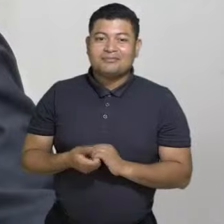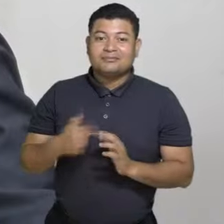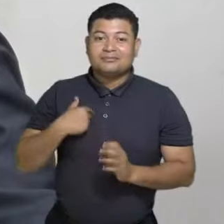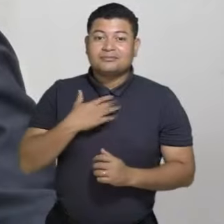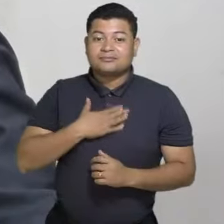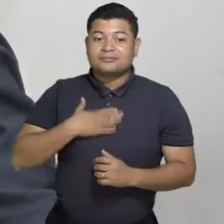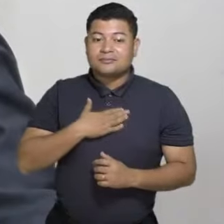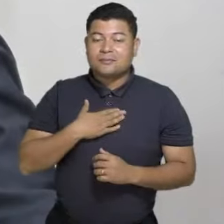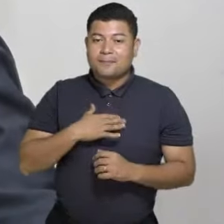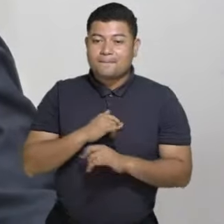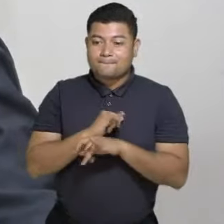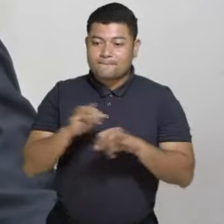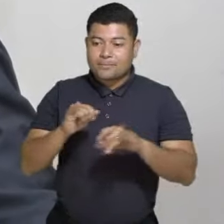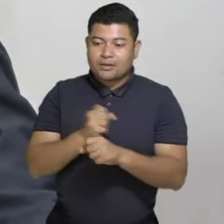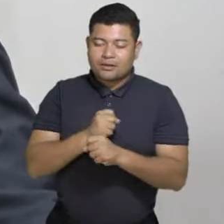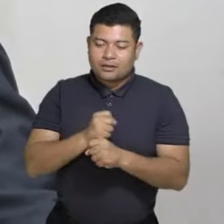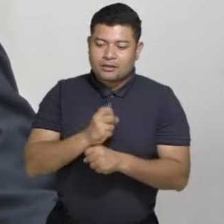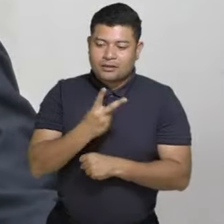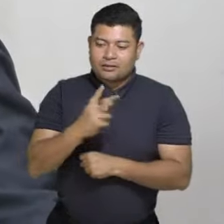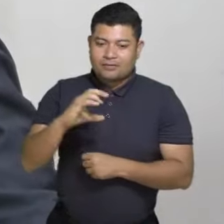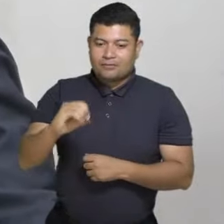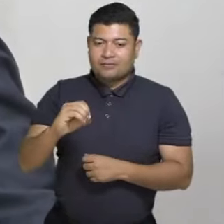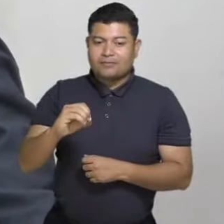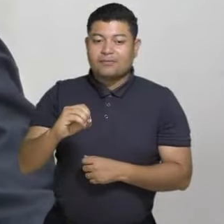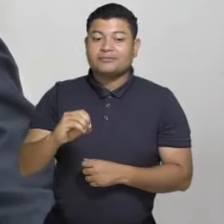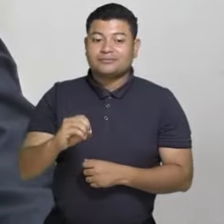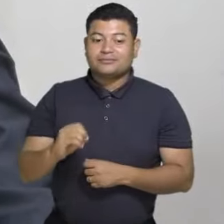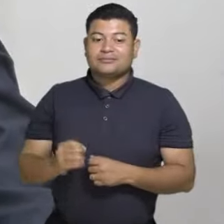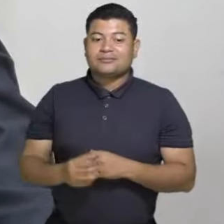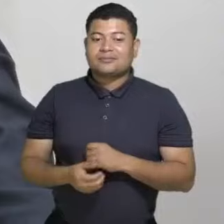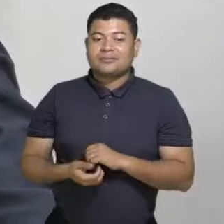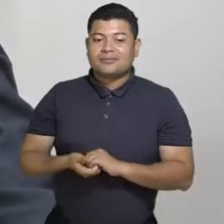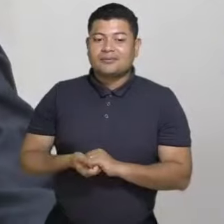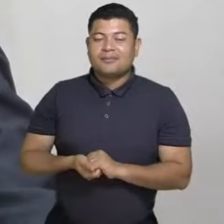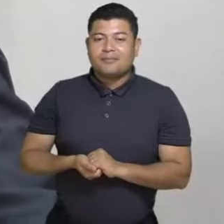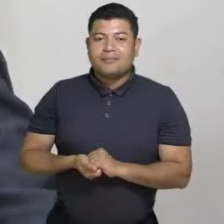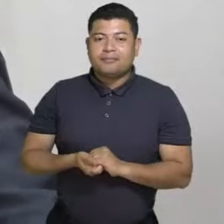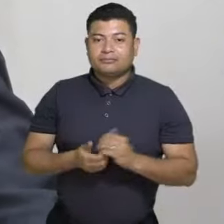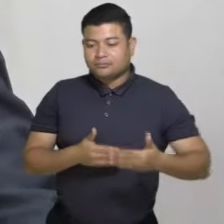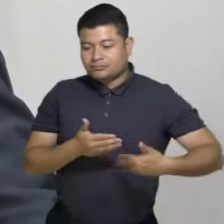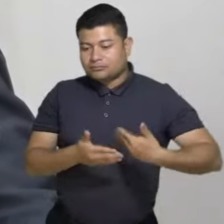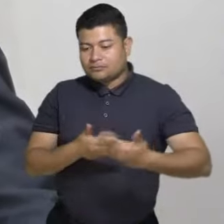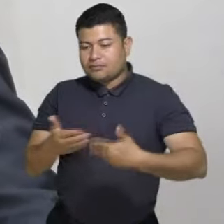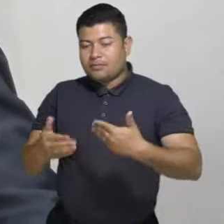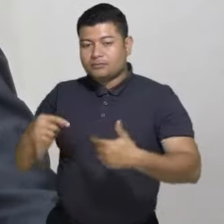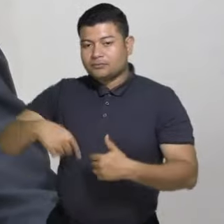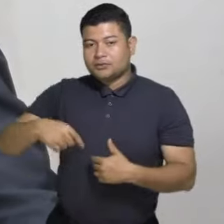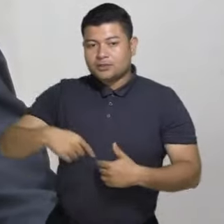são 20 anos que a gente transita este parlamento,